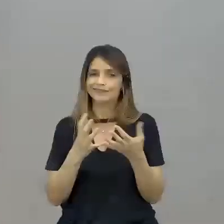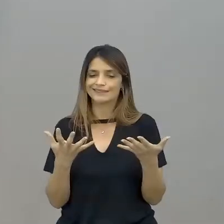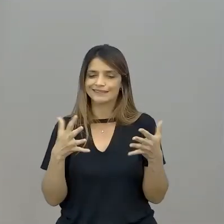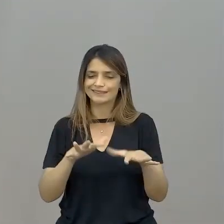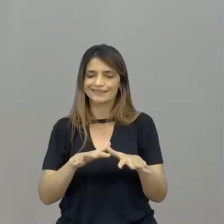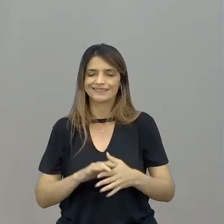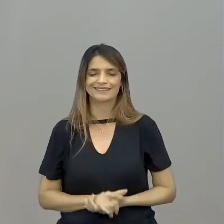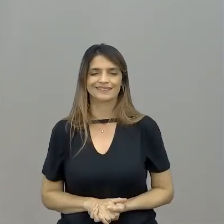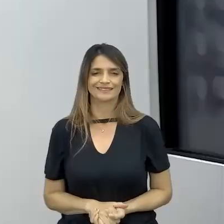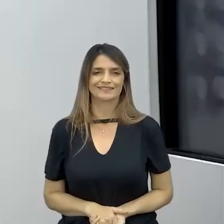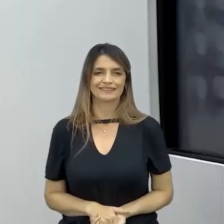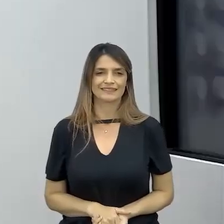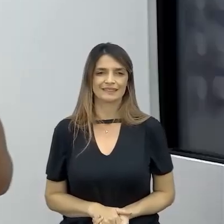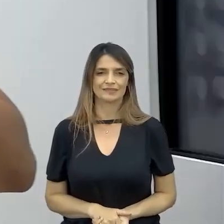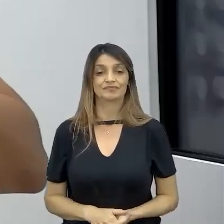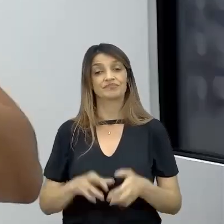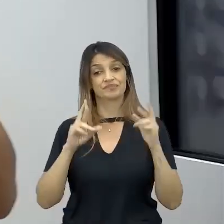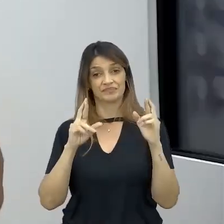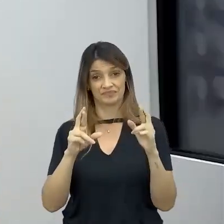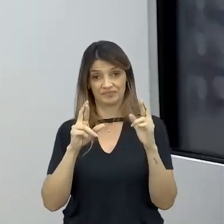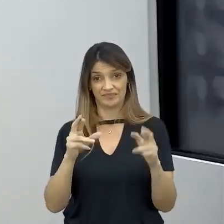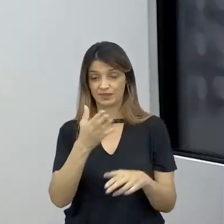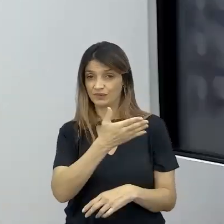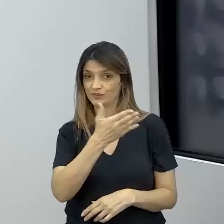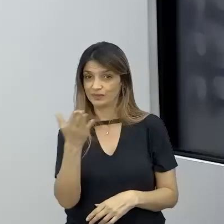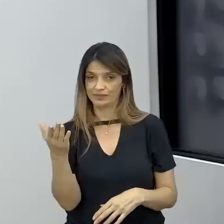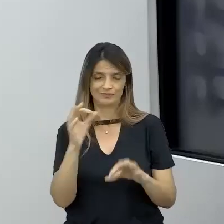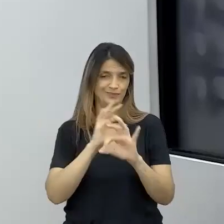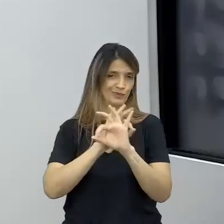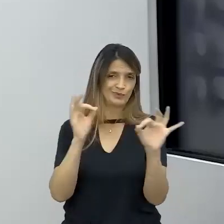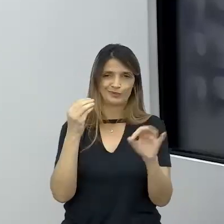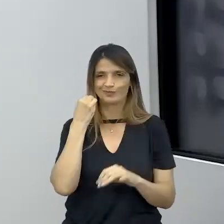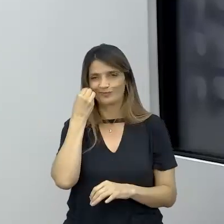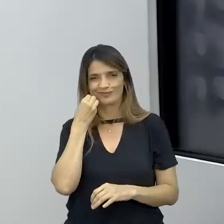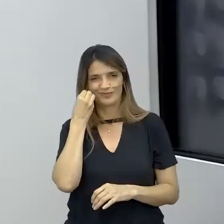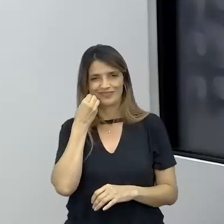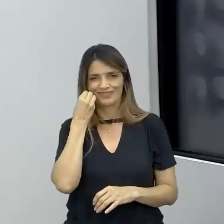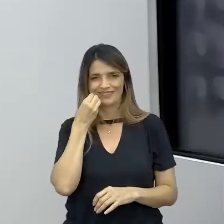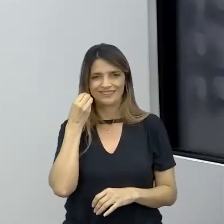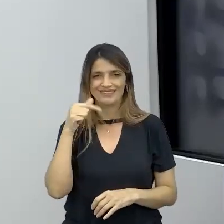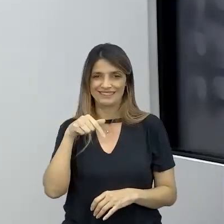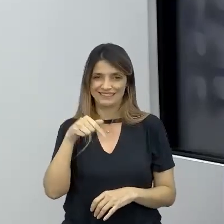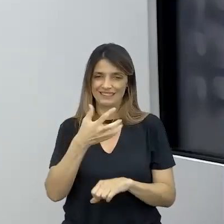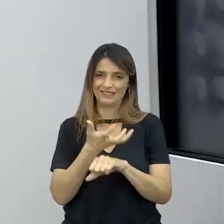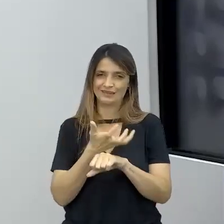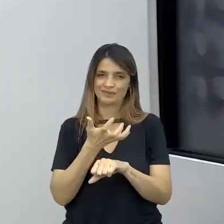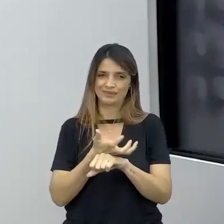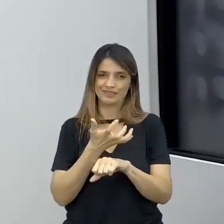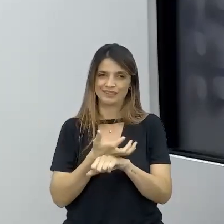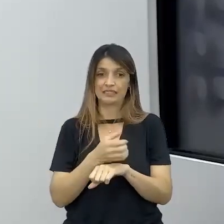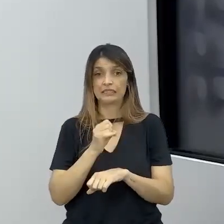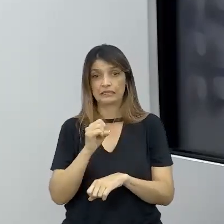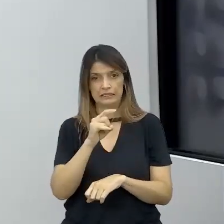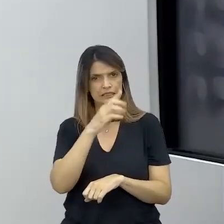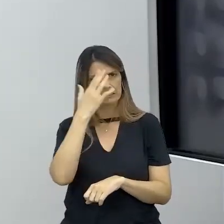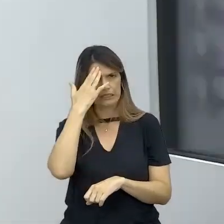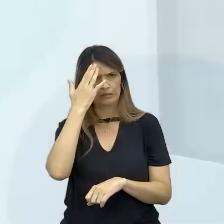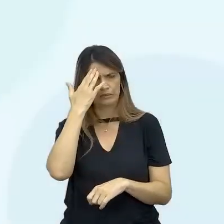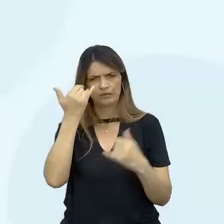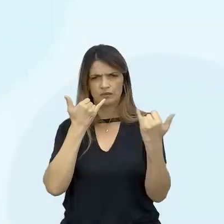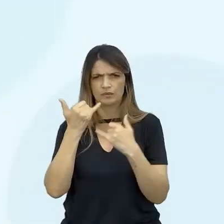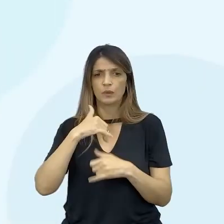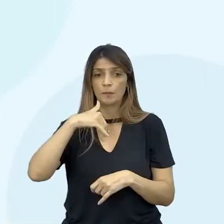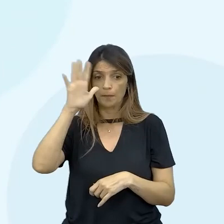só, espero que vocês, estudantes, tenham uma ótima experiência neste componente. Caso vocês queiram saber mais